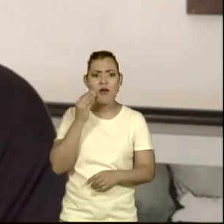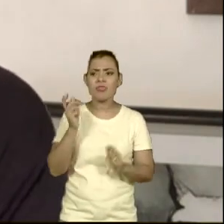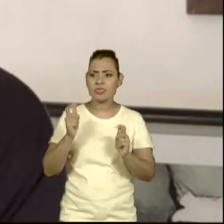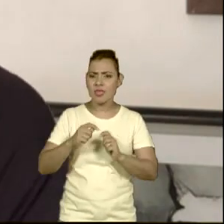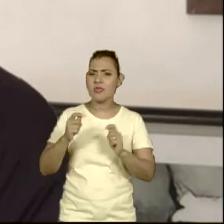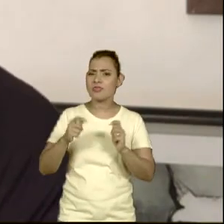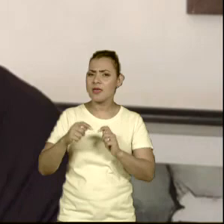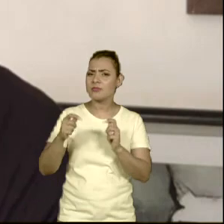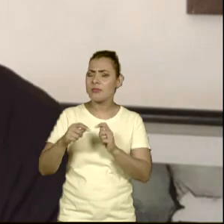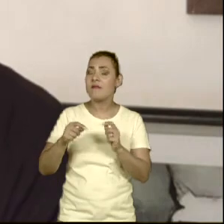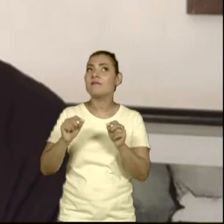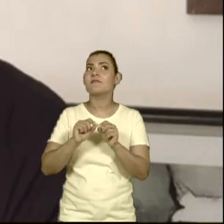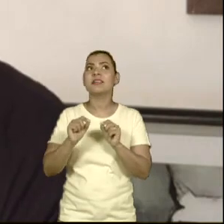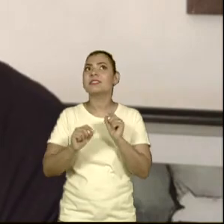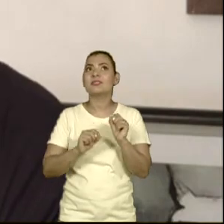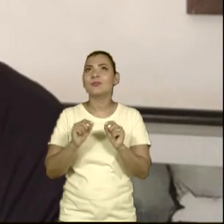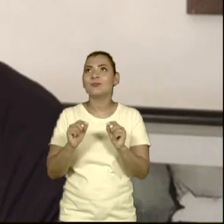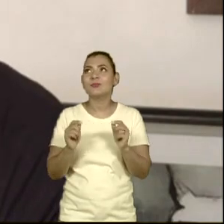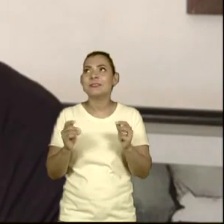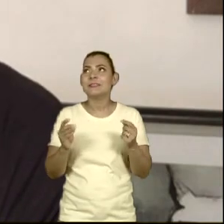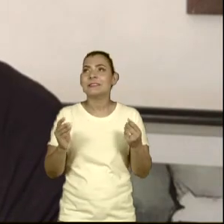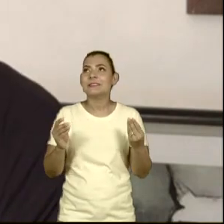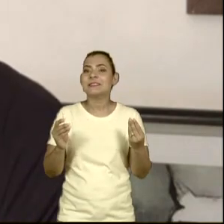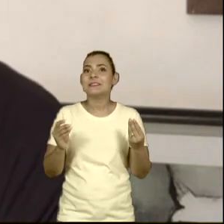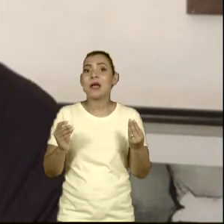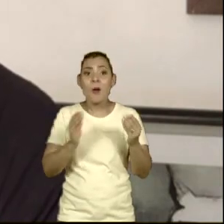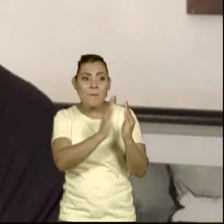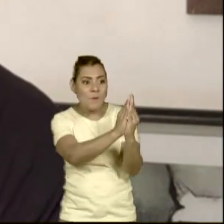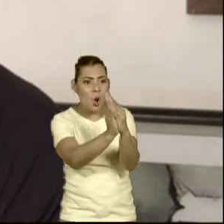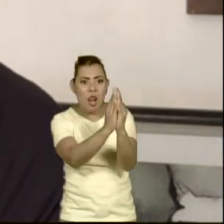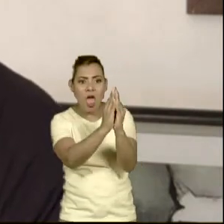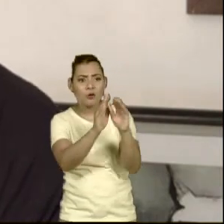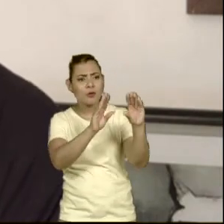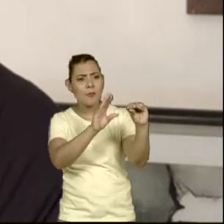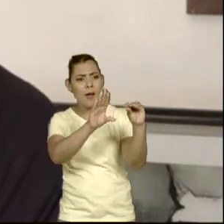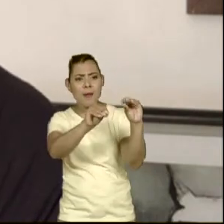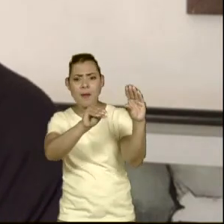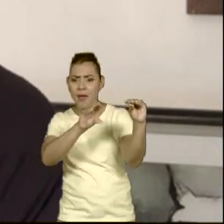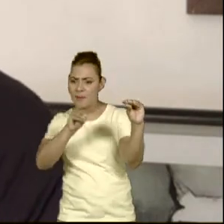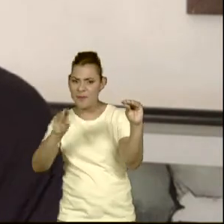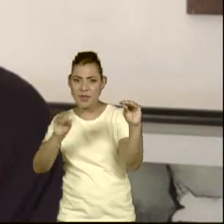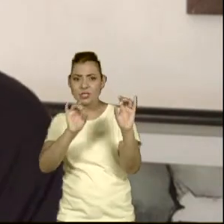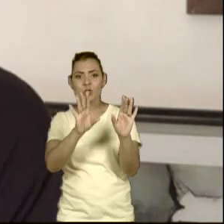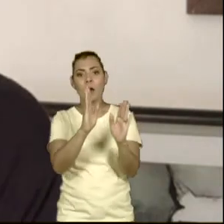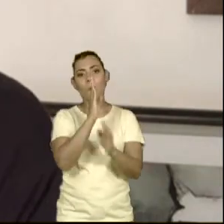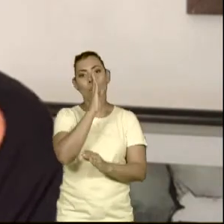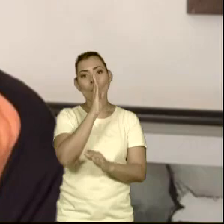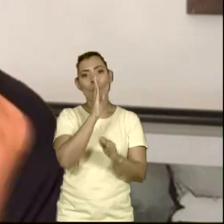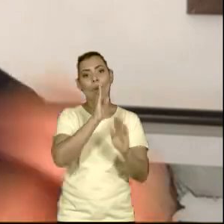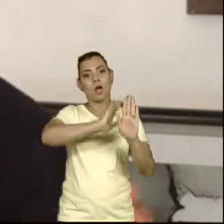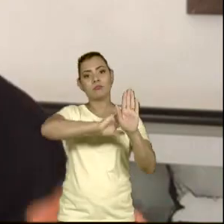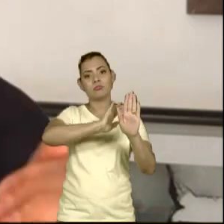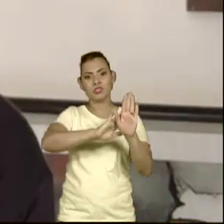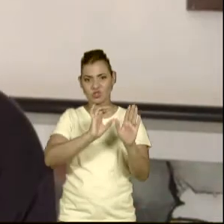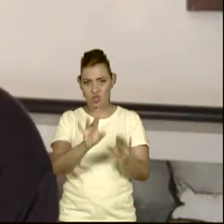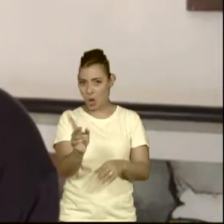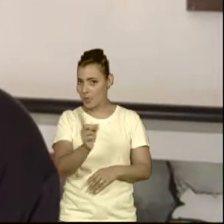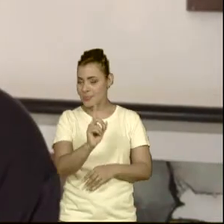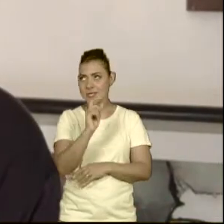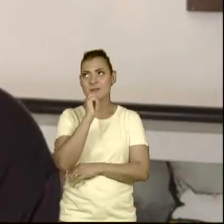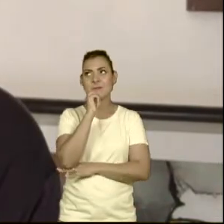de tentar fazer com que esses bonecos fizessem mais do que ficar simplesmente atrás de um balcão.